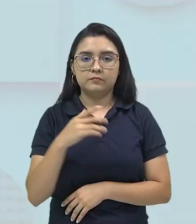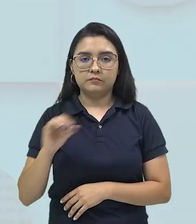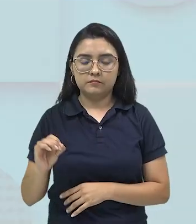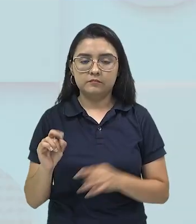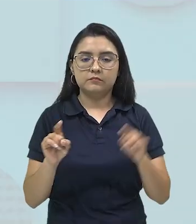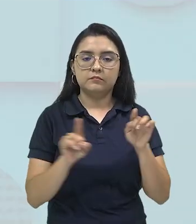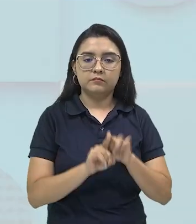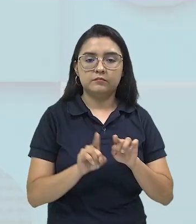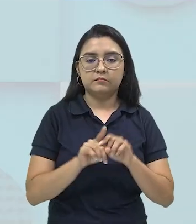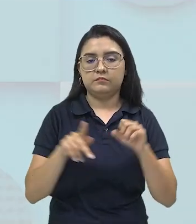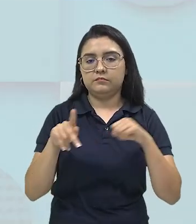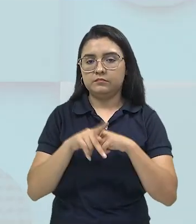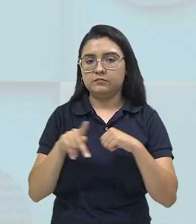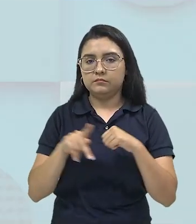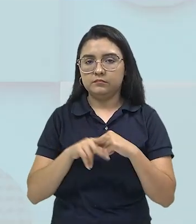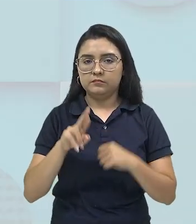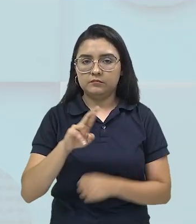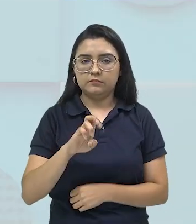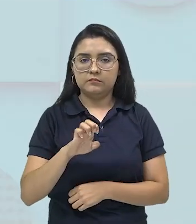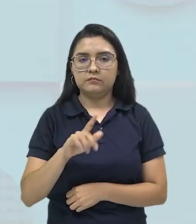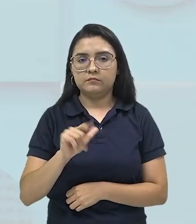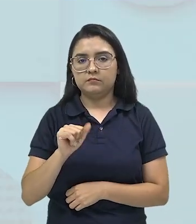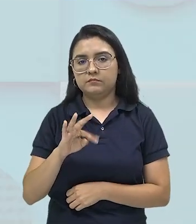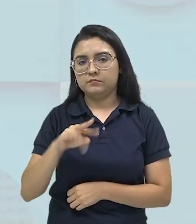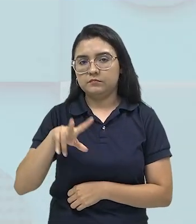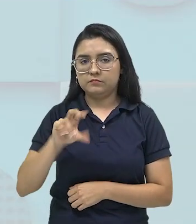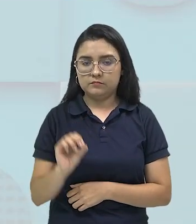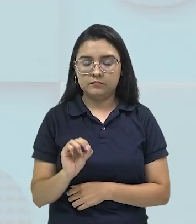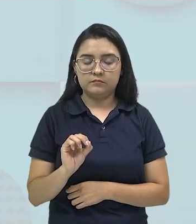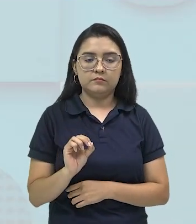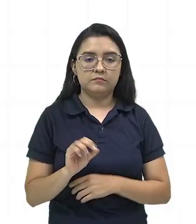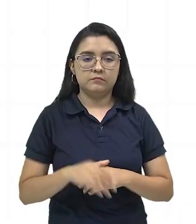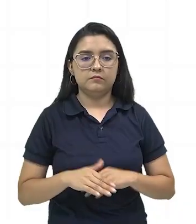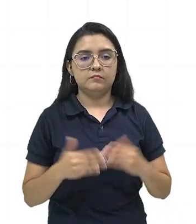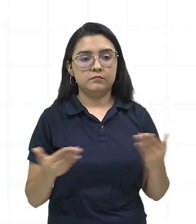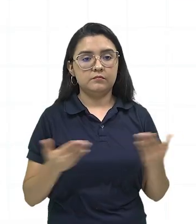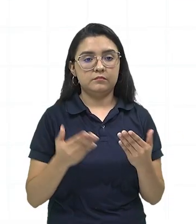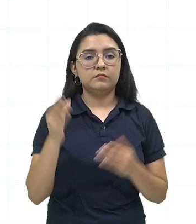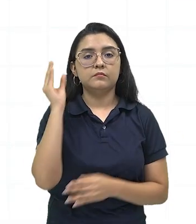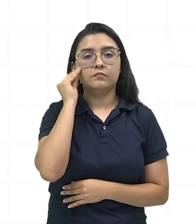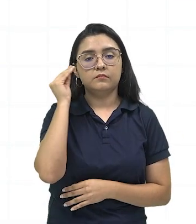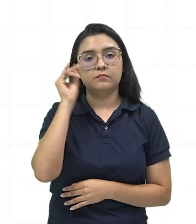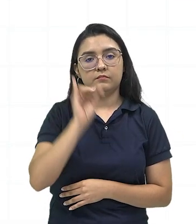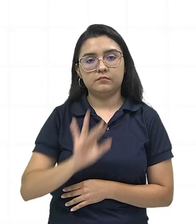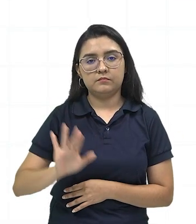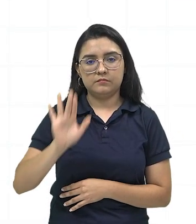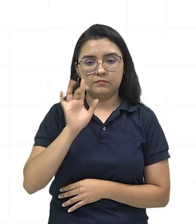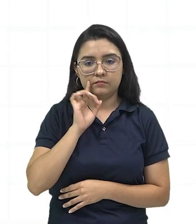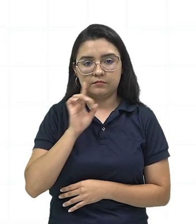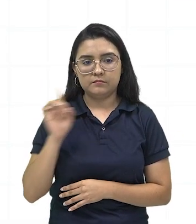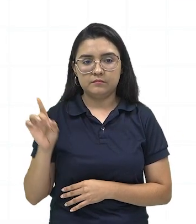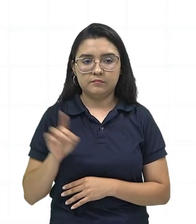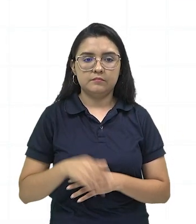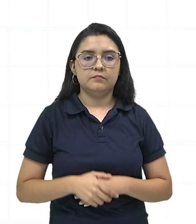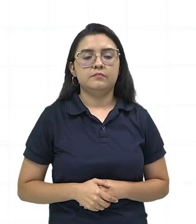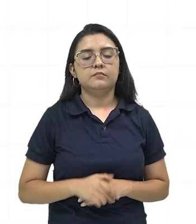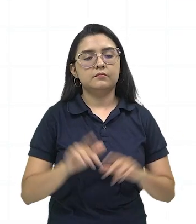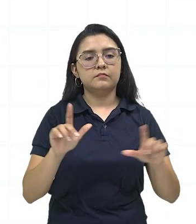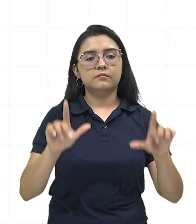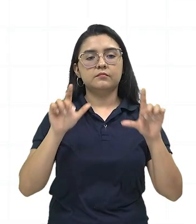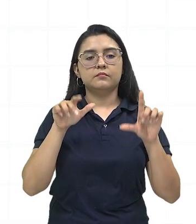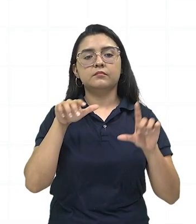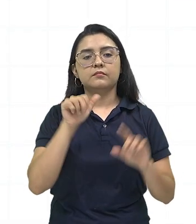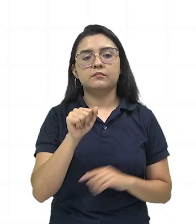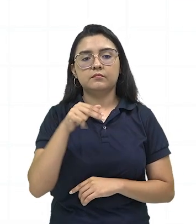darmos início, vamos verificar, vamos ler aqui uma imagem. Vejam só. Aninha, pegue